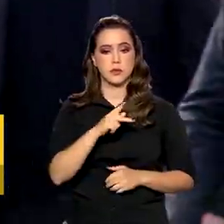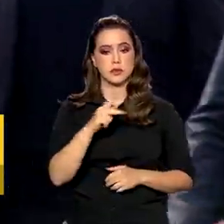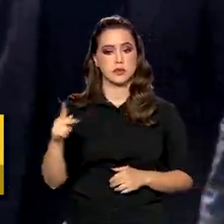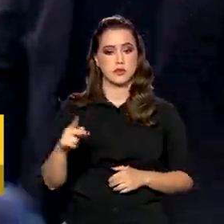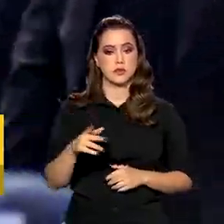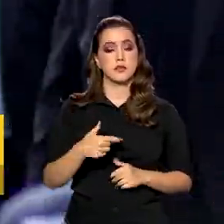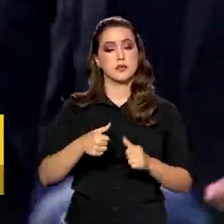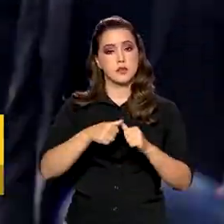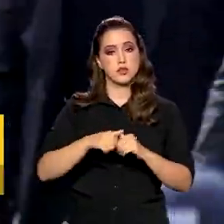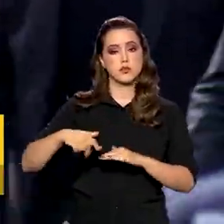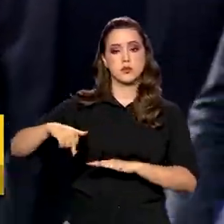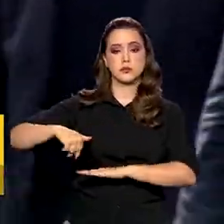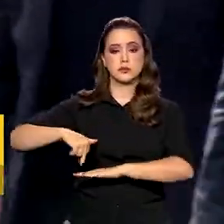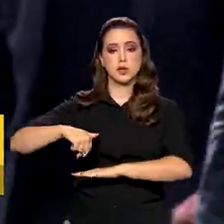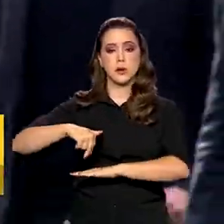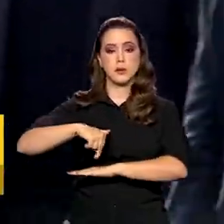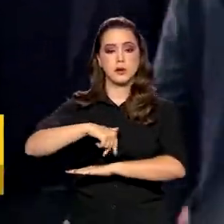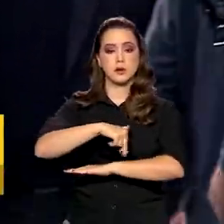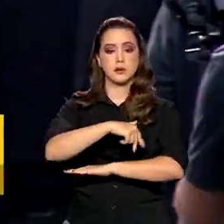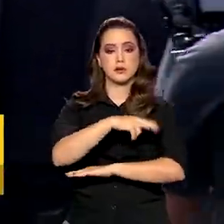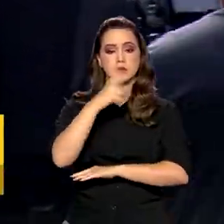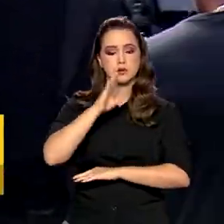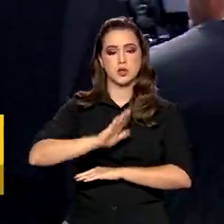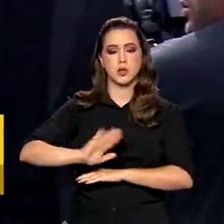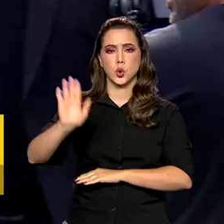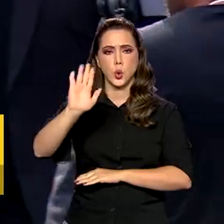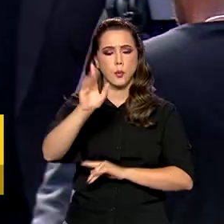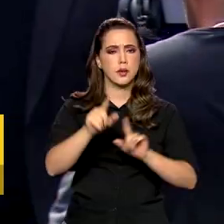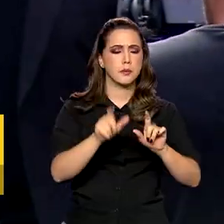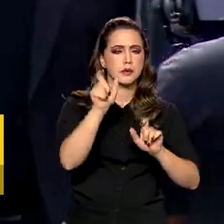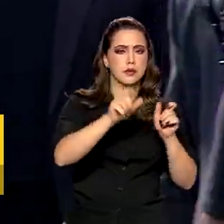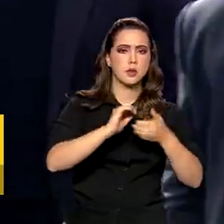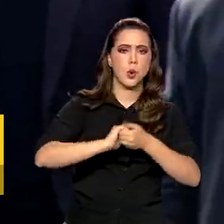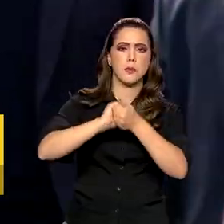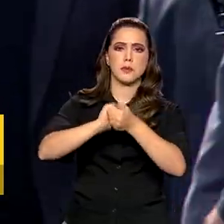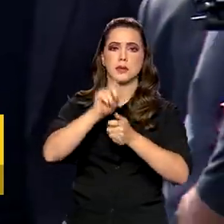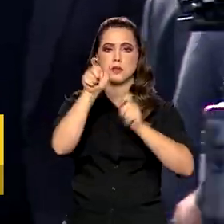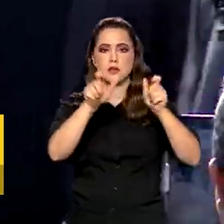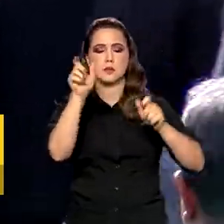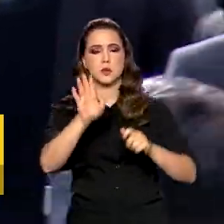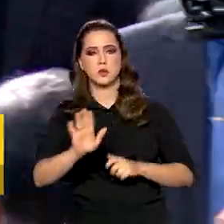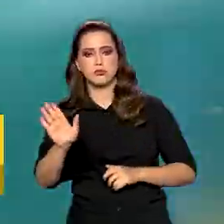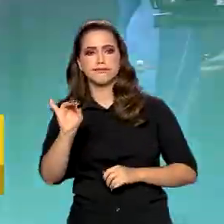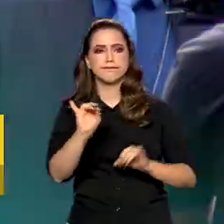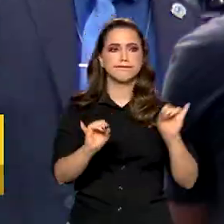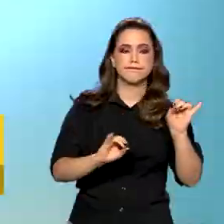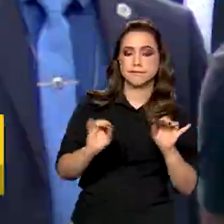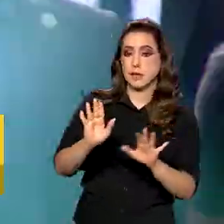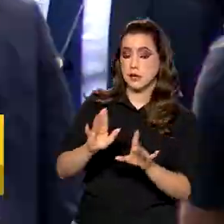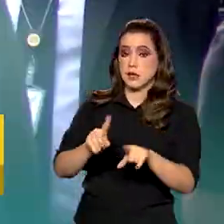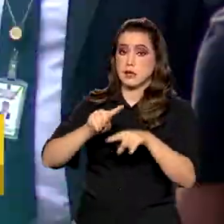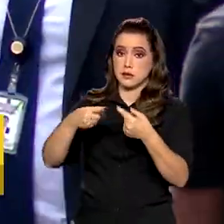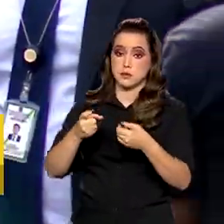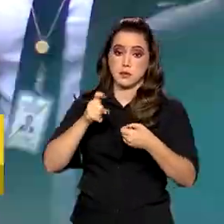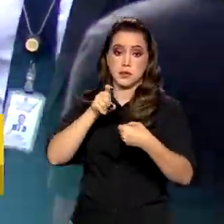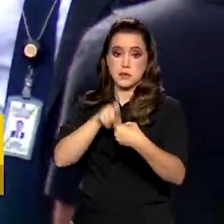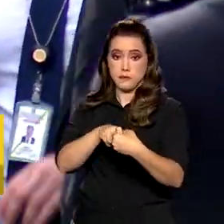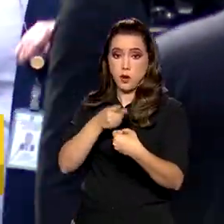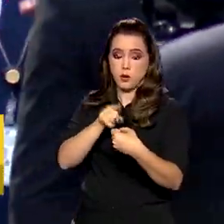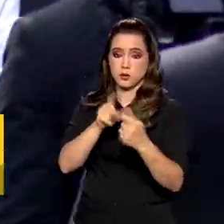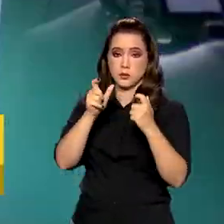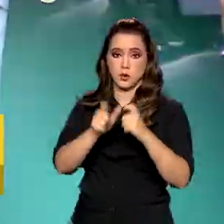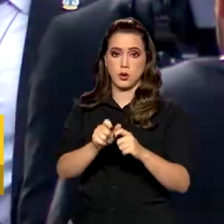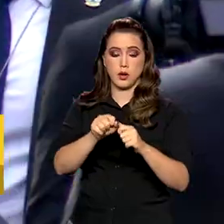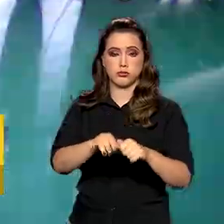né? Ele está cumprimentando o público ali e na sequência ele deve retornar então para já ocupar o